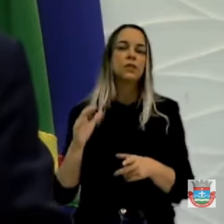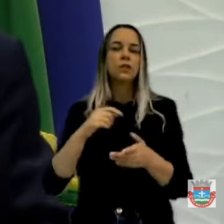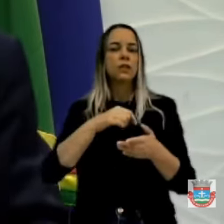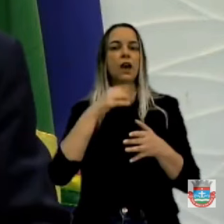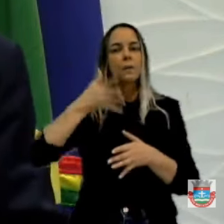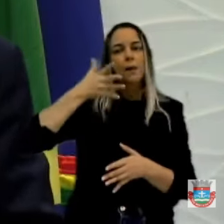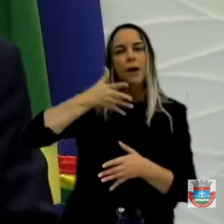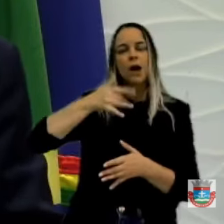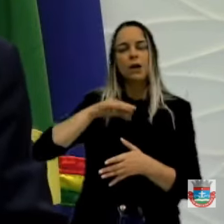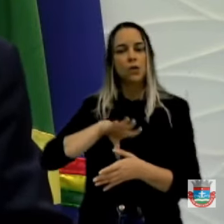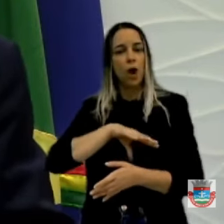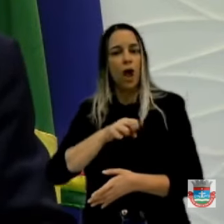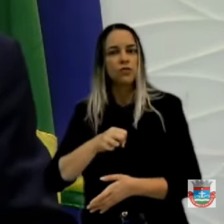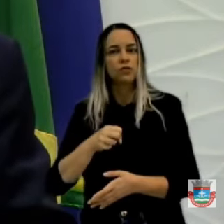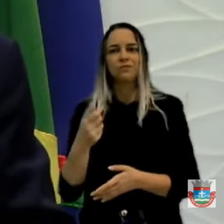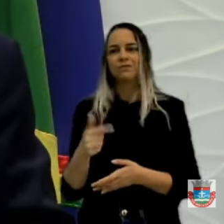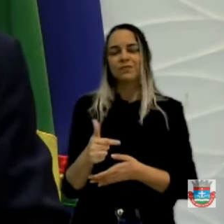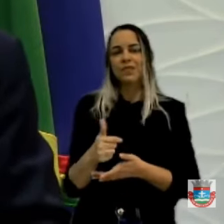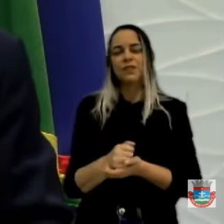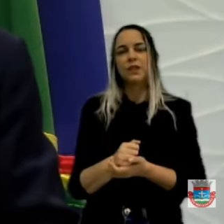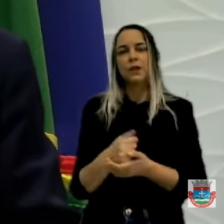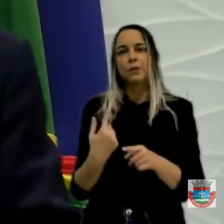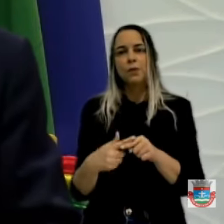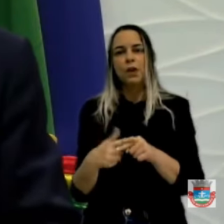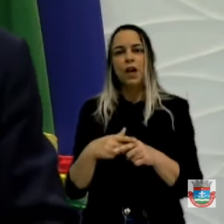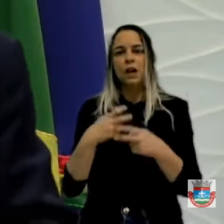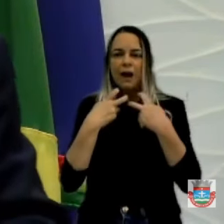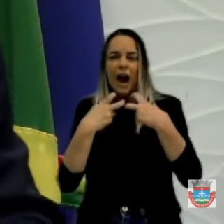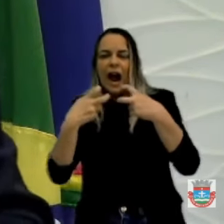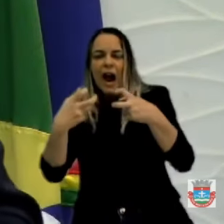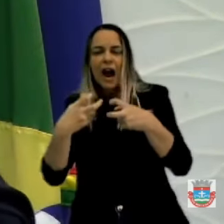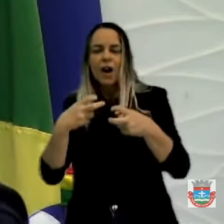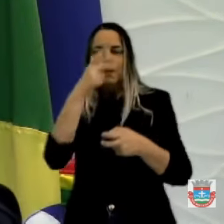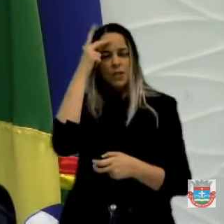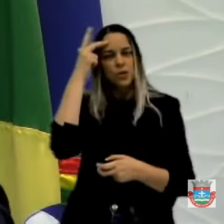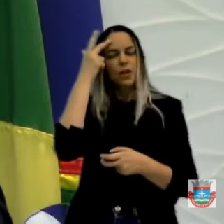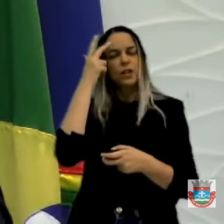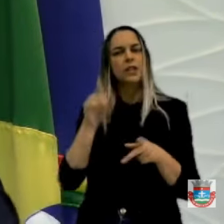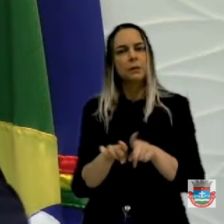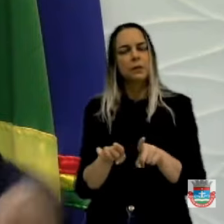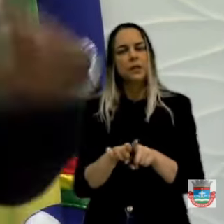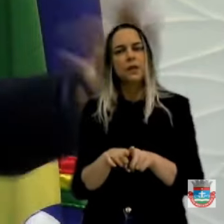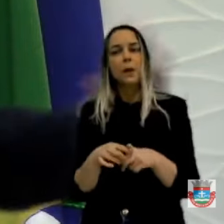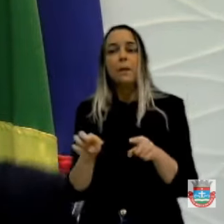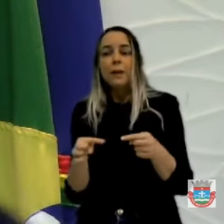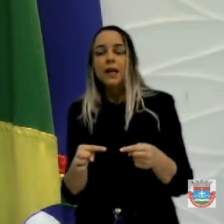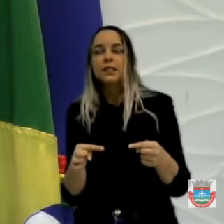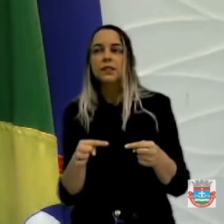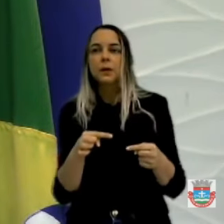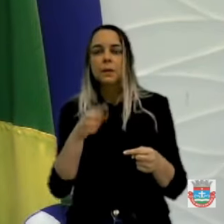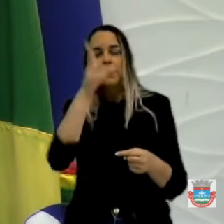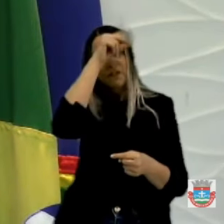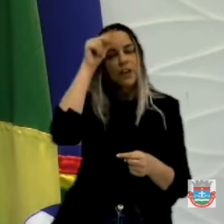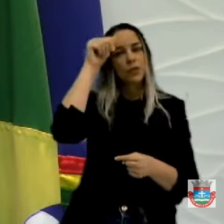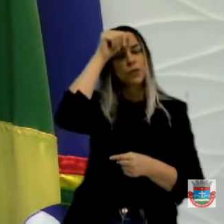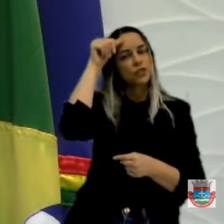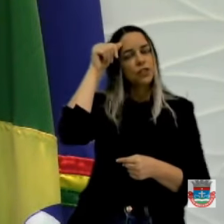teve coragem, porque sabia que ia ser vaiado também. Mas o prefeito Alexandre Batista saiu muito bem,